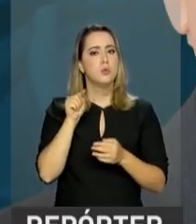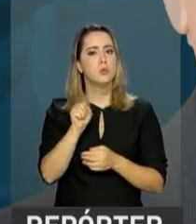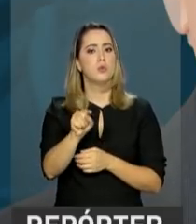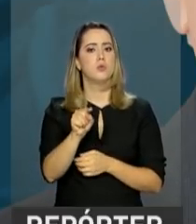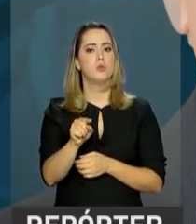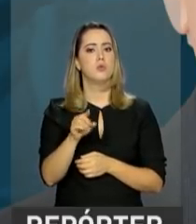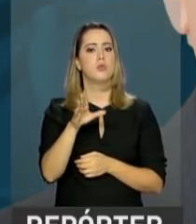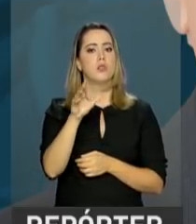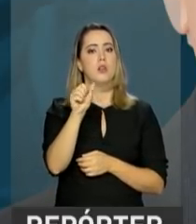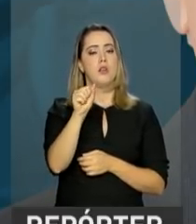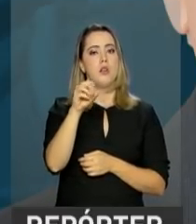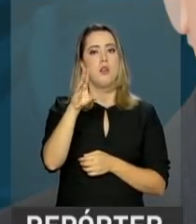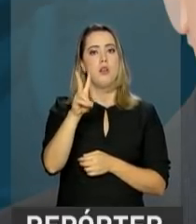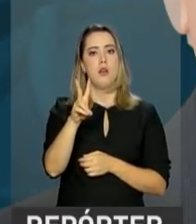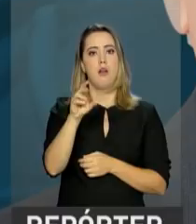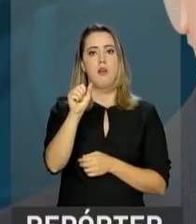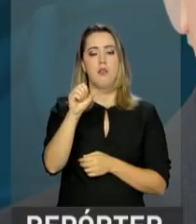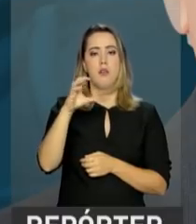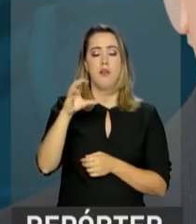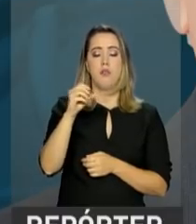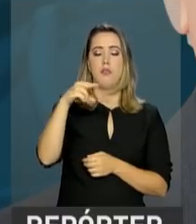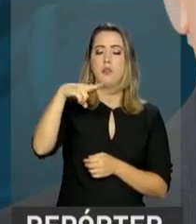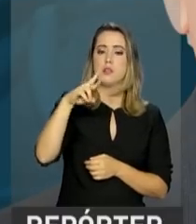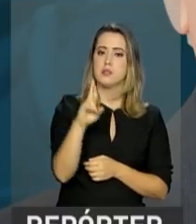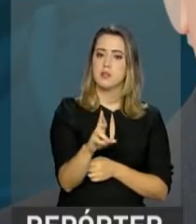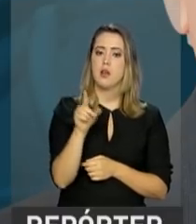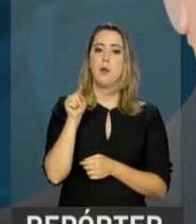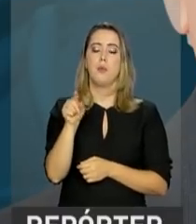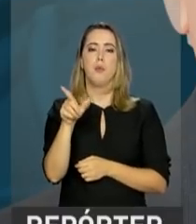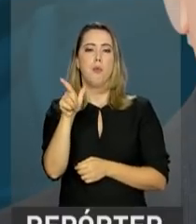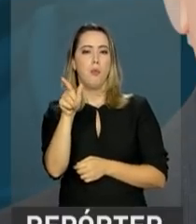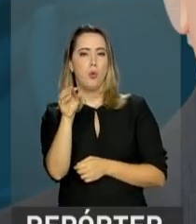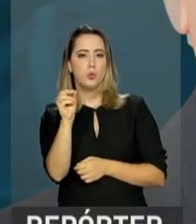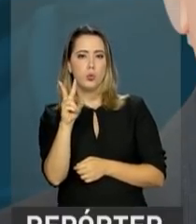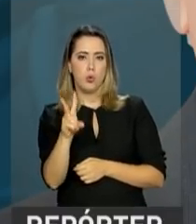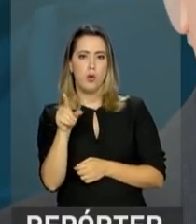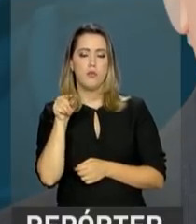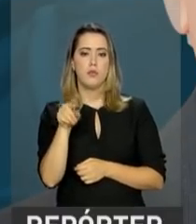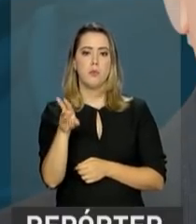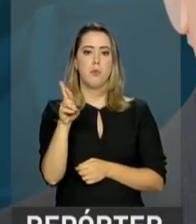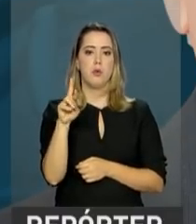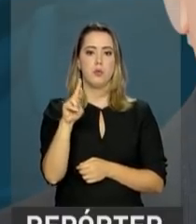pontuavam ansar ponto gov.br